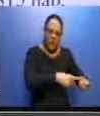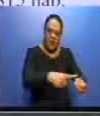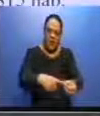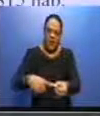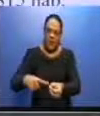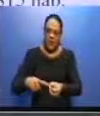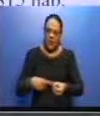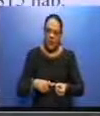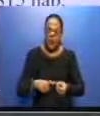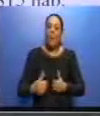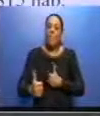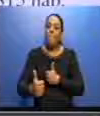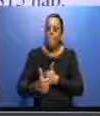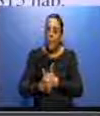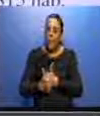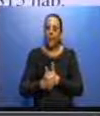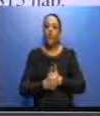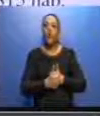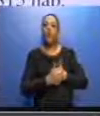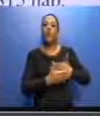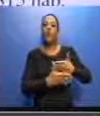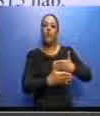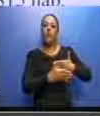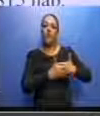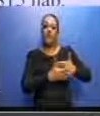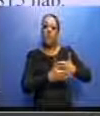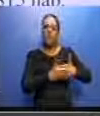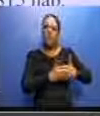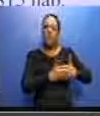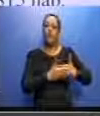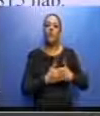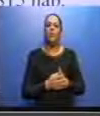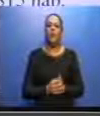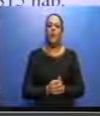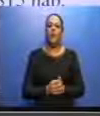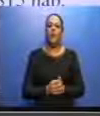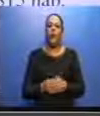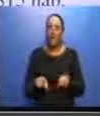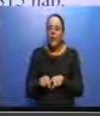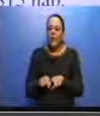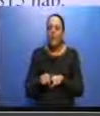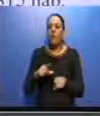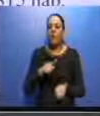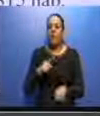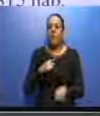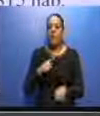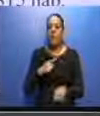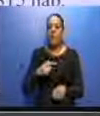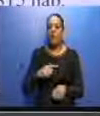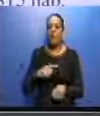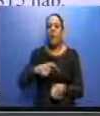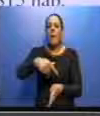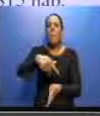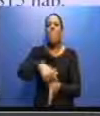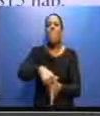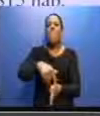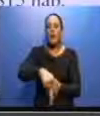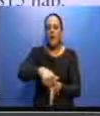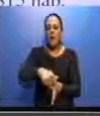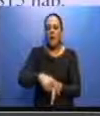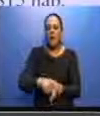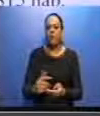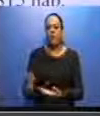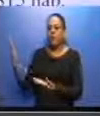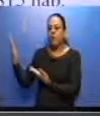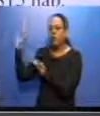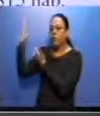a gente pode observar aqui no mapa bem aqui no canto superior esquerdo o município de barretos né então ele não está na